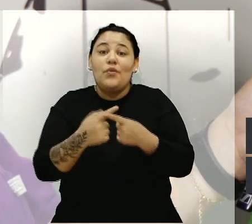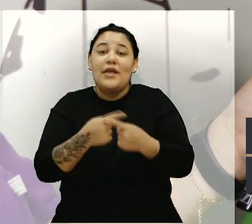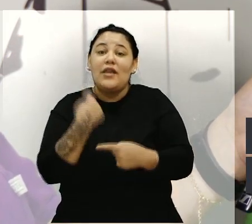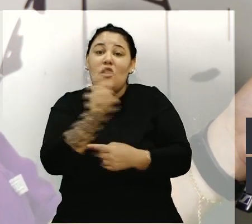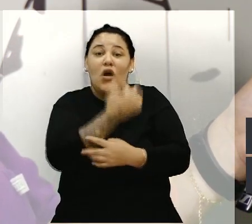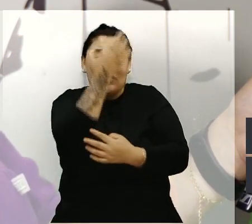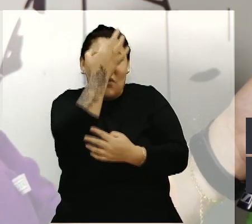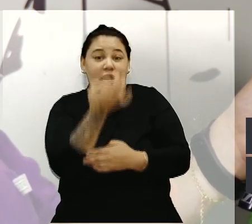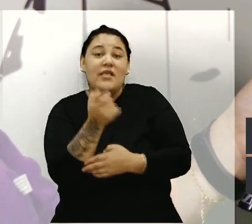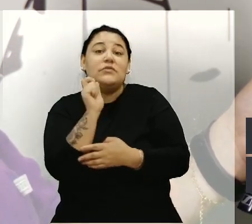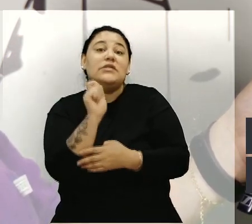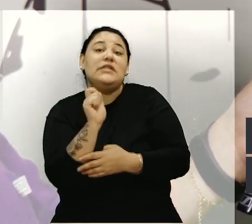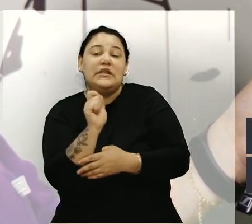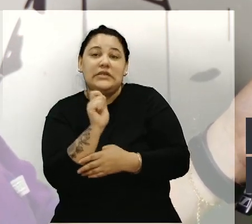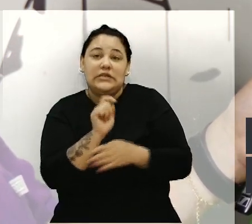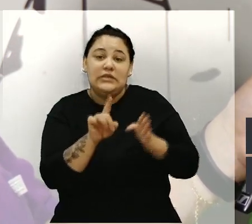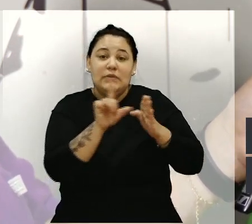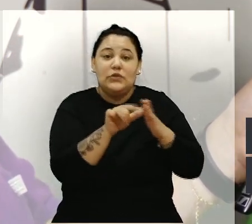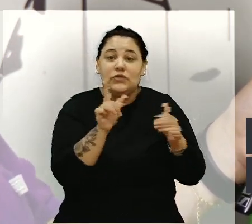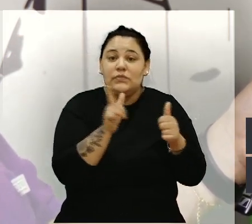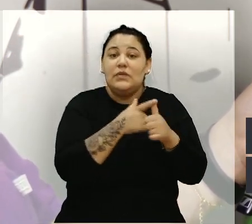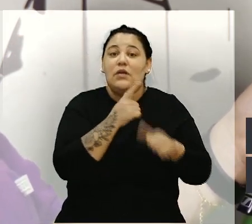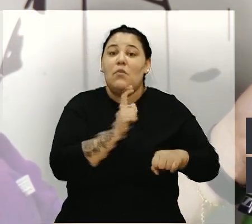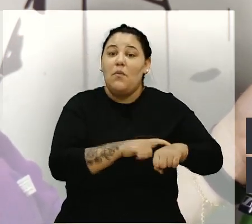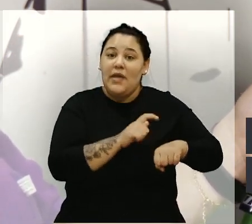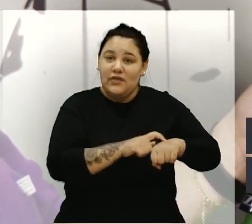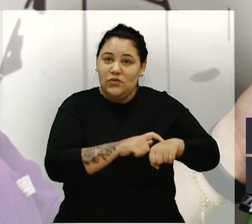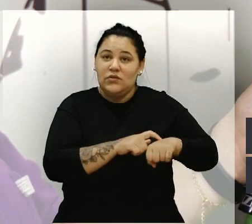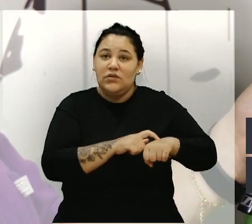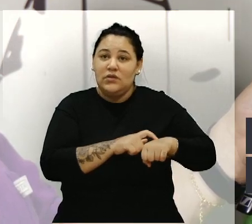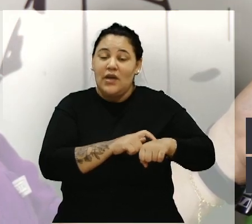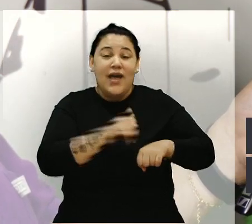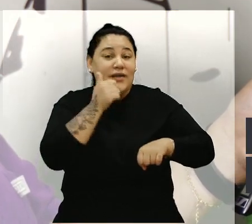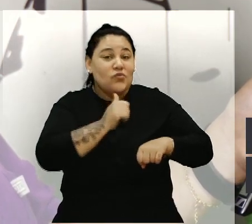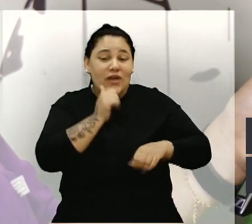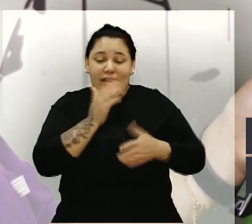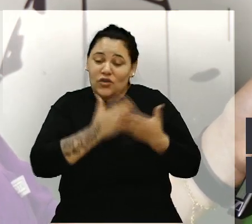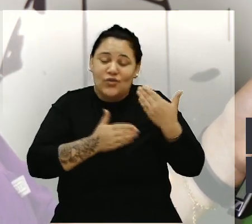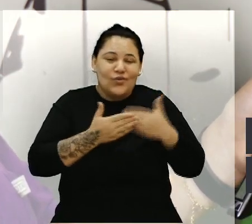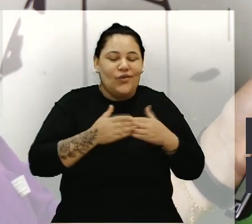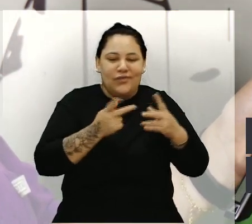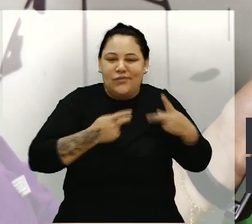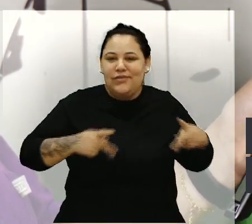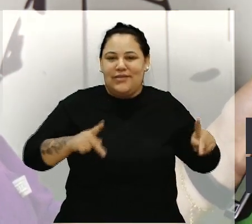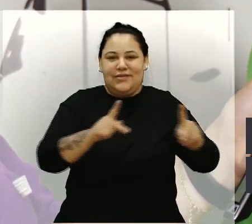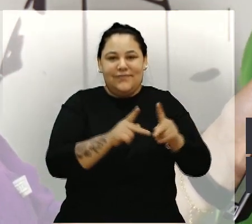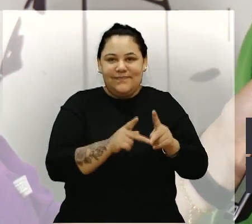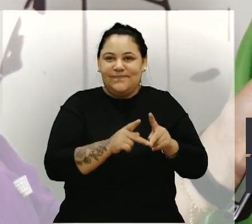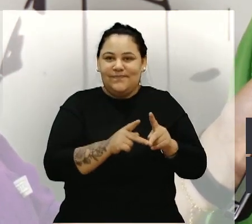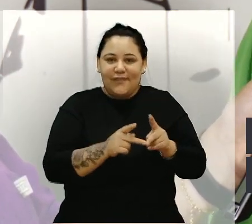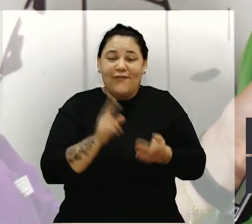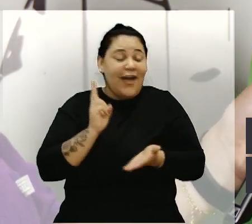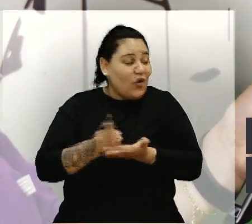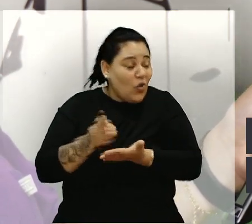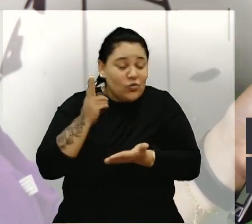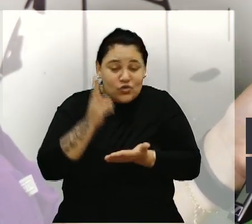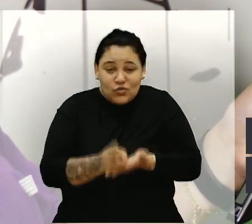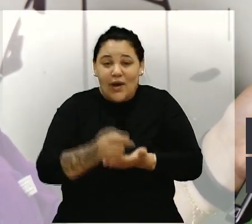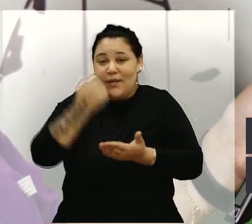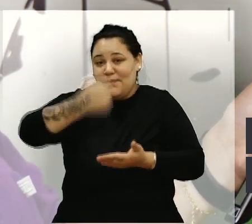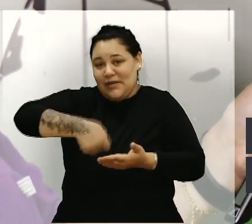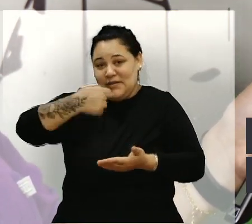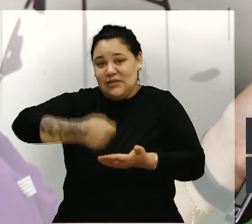que, depois desse primeiro momento, as mulheres e toda a população vai seguir precisando